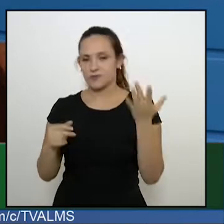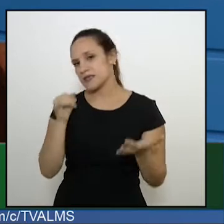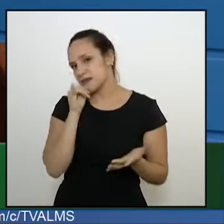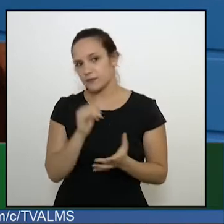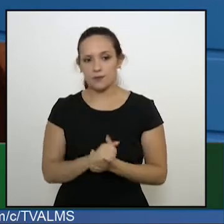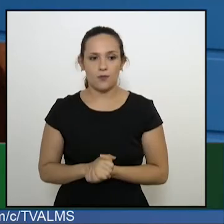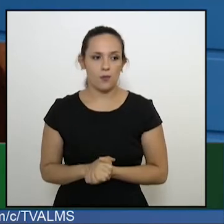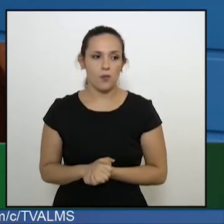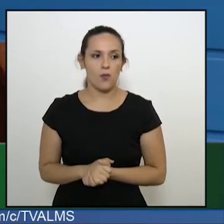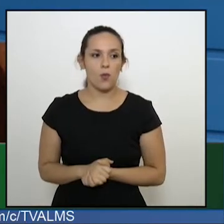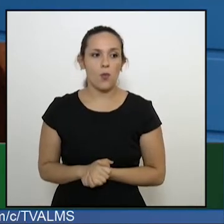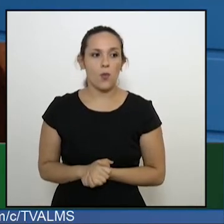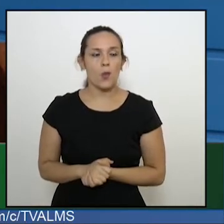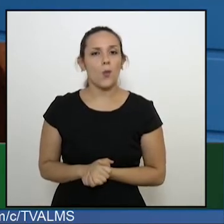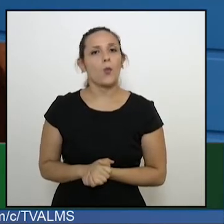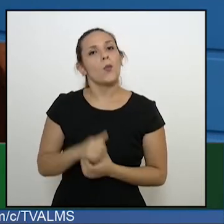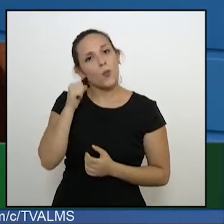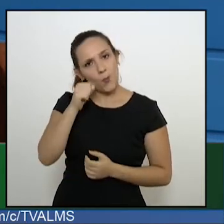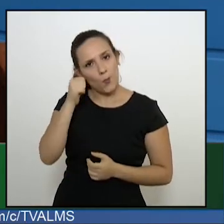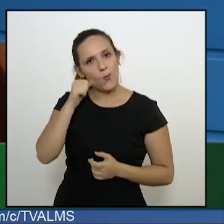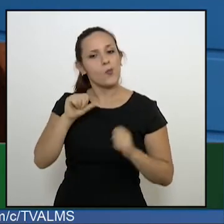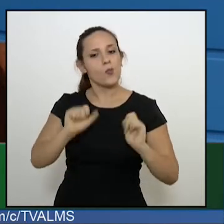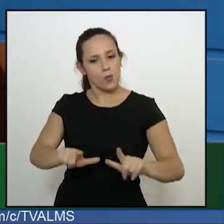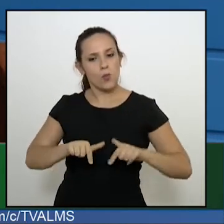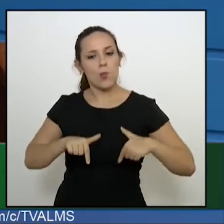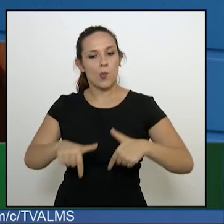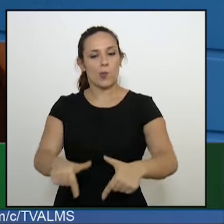como esta, a luta